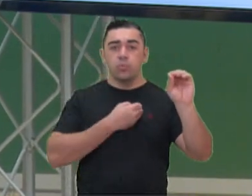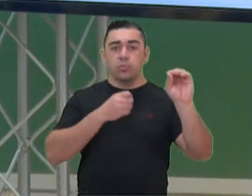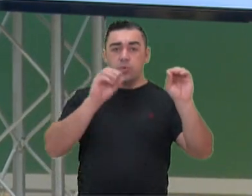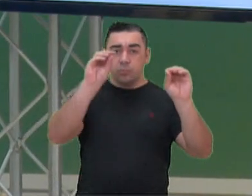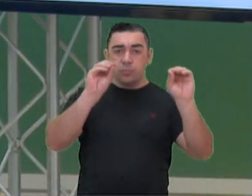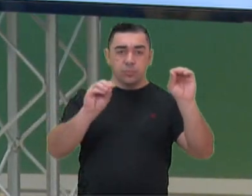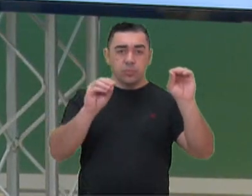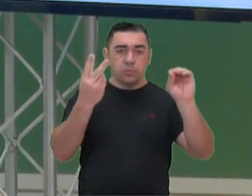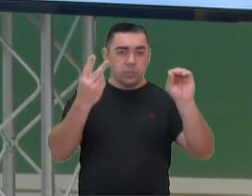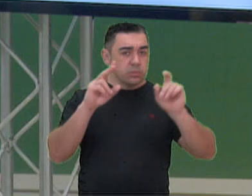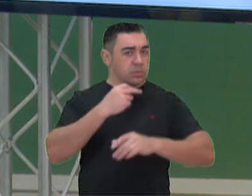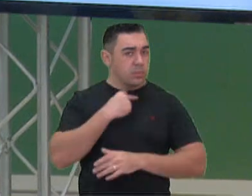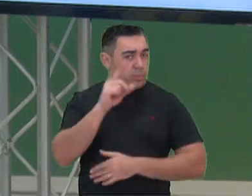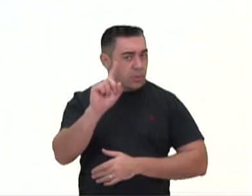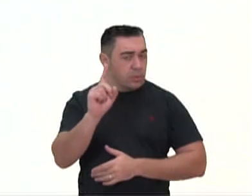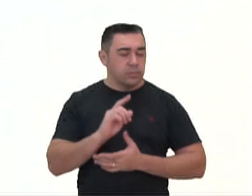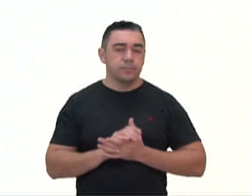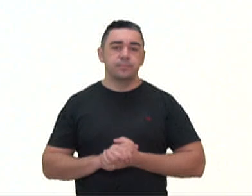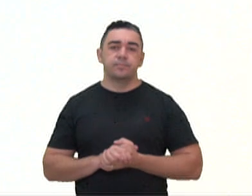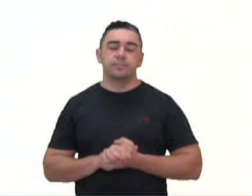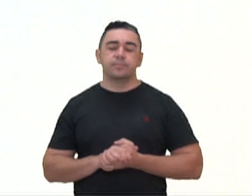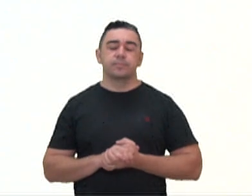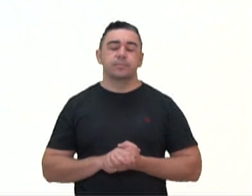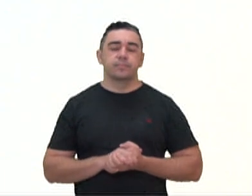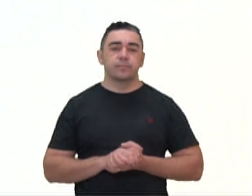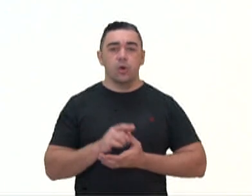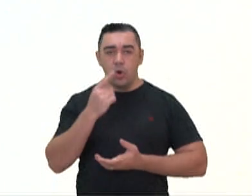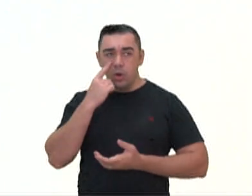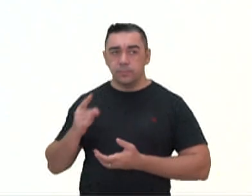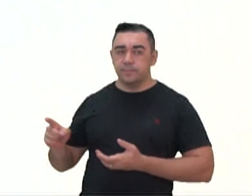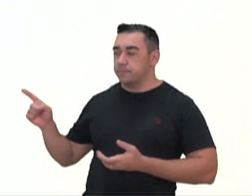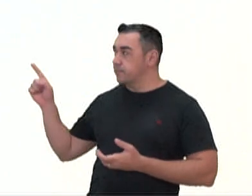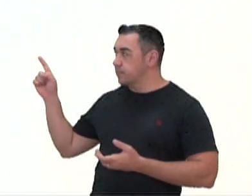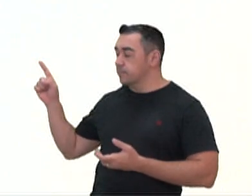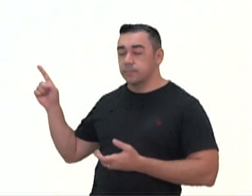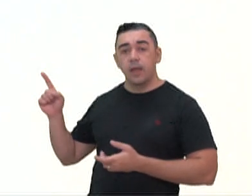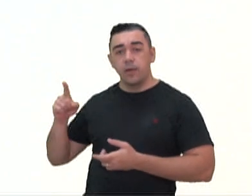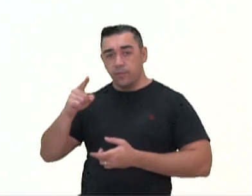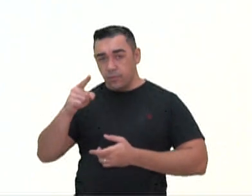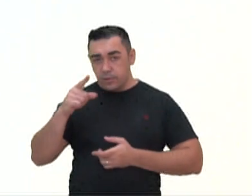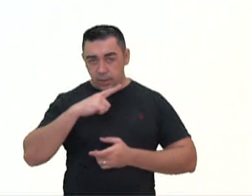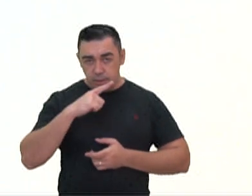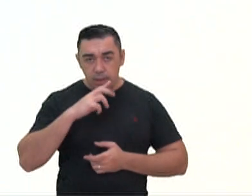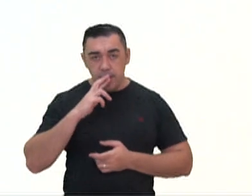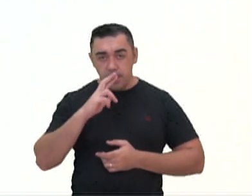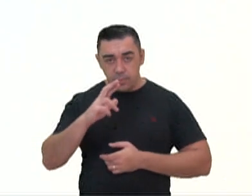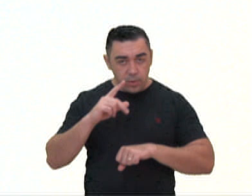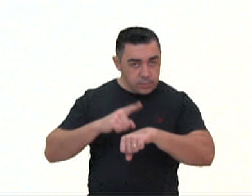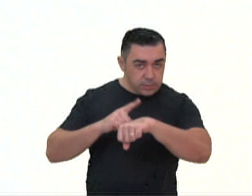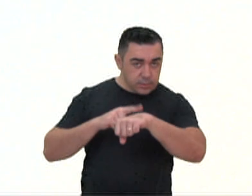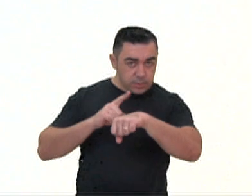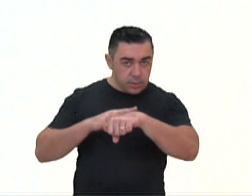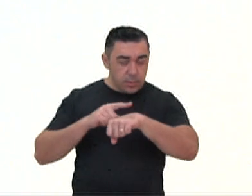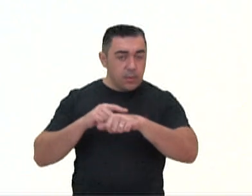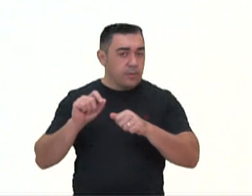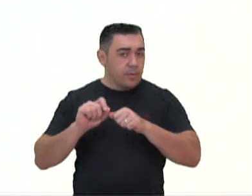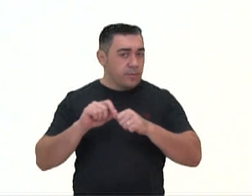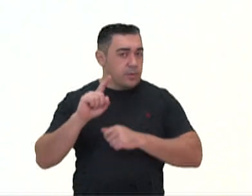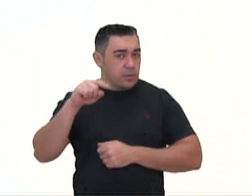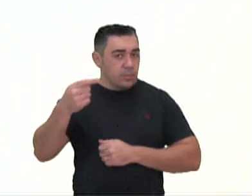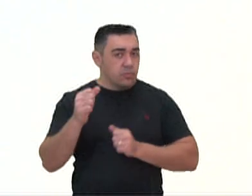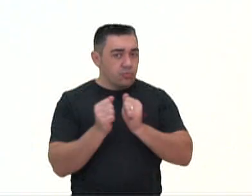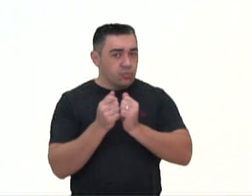injetora. Bem, olha só essa função. Você vai ter uns minutinhos para resolver e depois nós vamos desenvolvendo o exercício